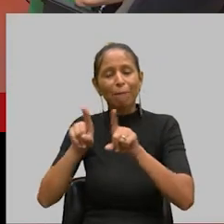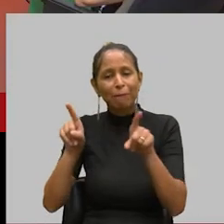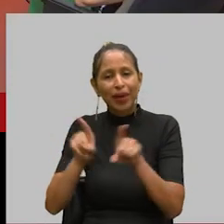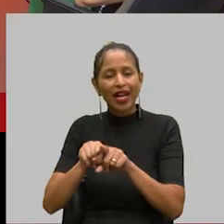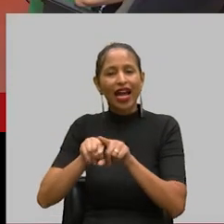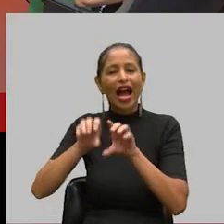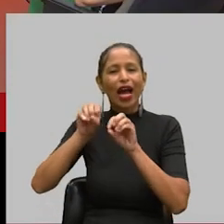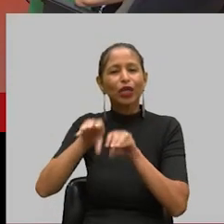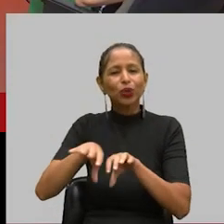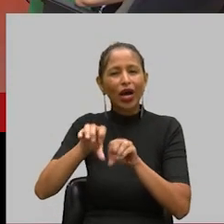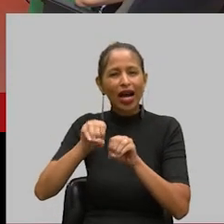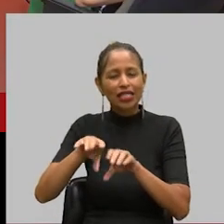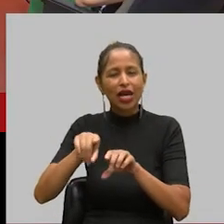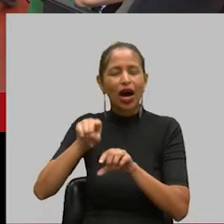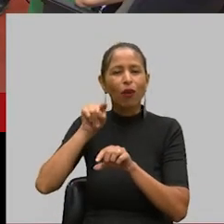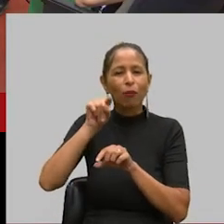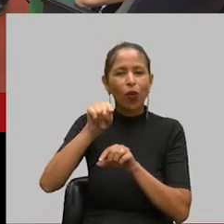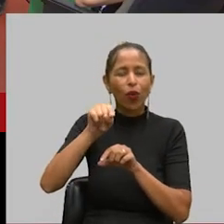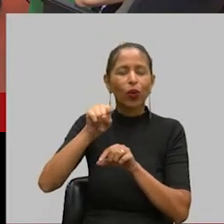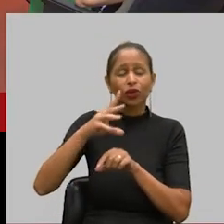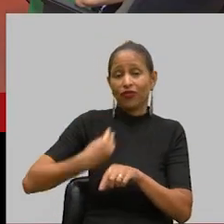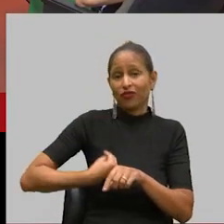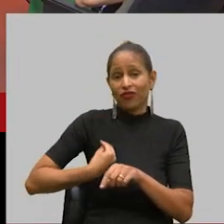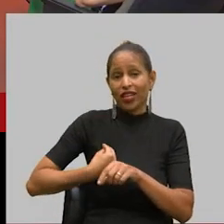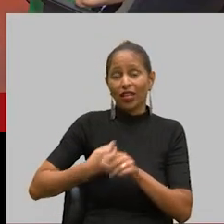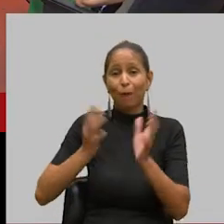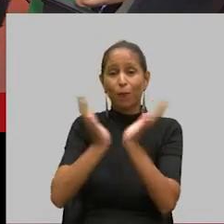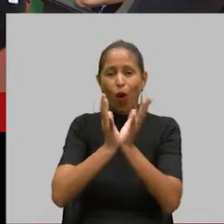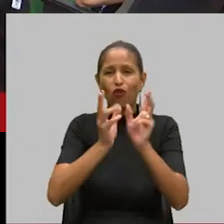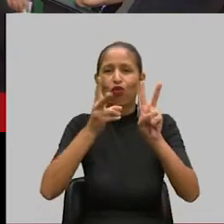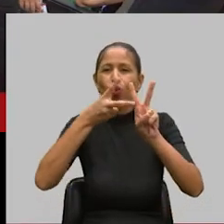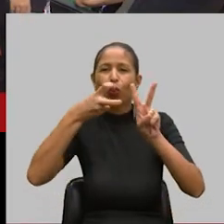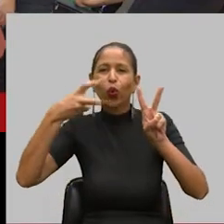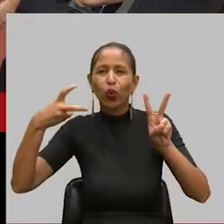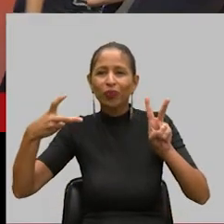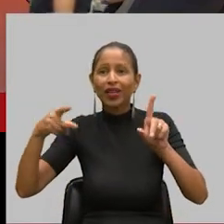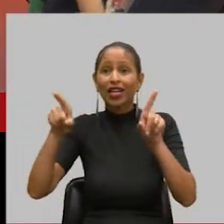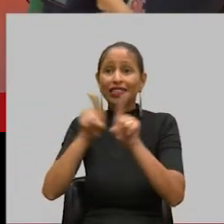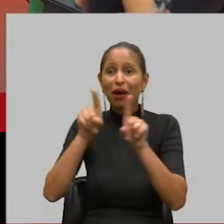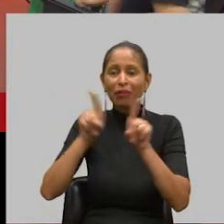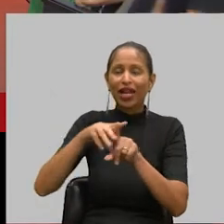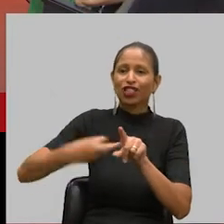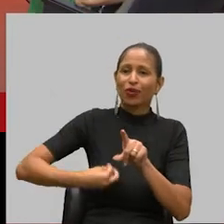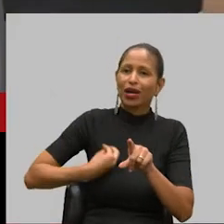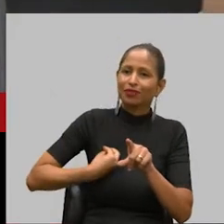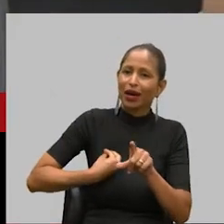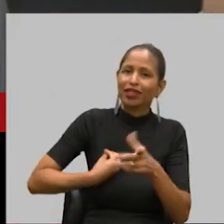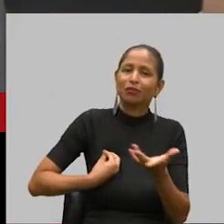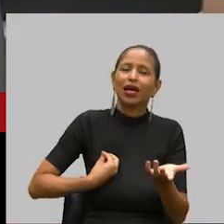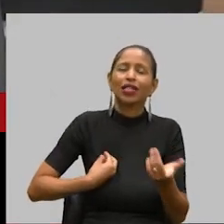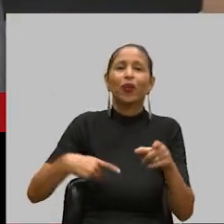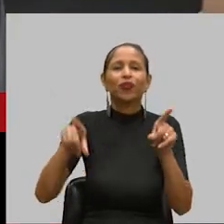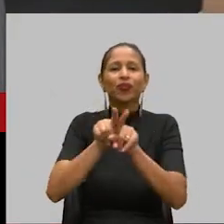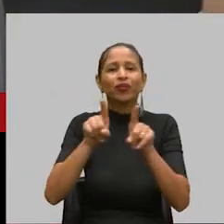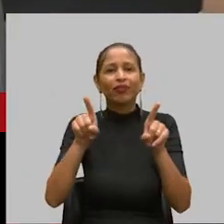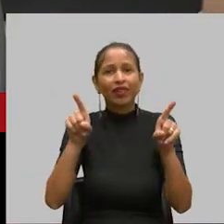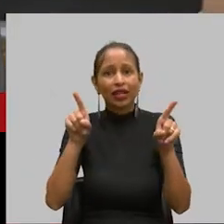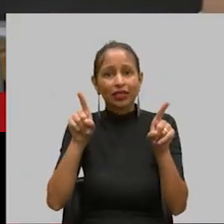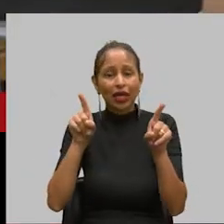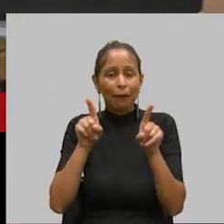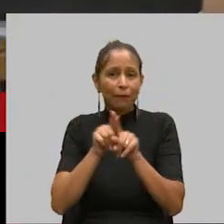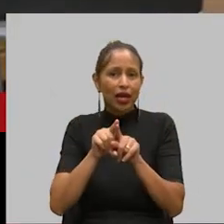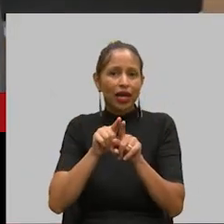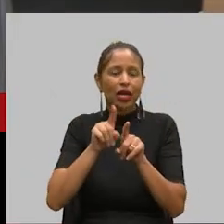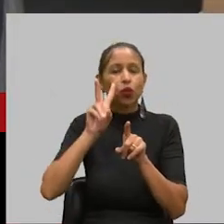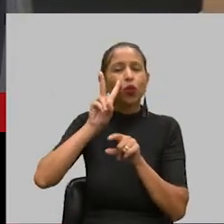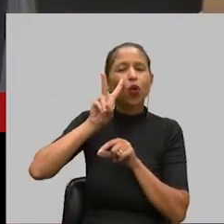educação do ponto de vista e na Perspectiva dos povos indígenas tivemos a participação também sobre o prisma e